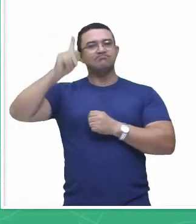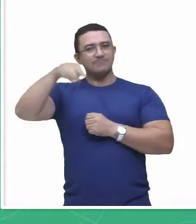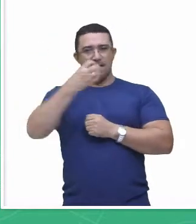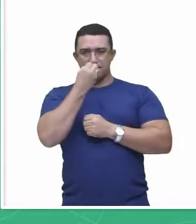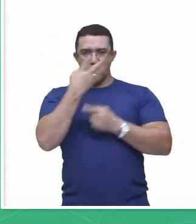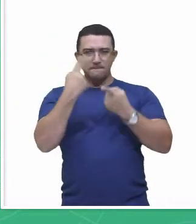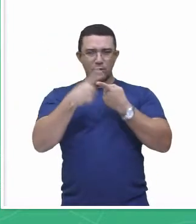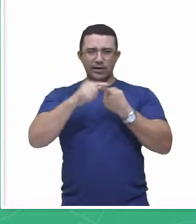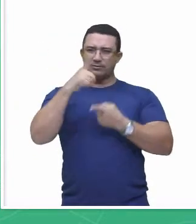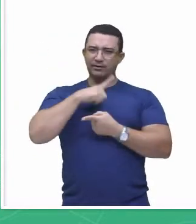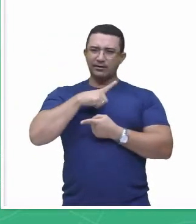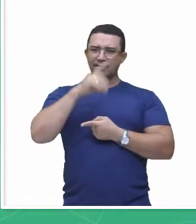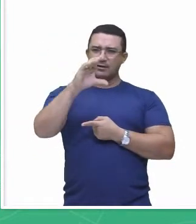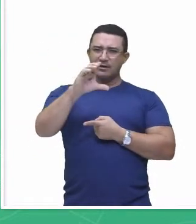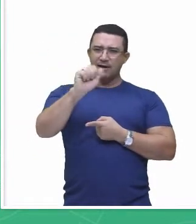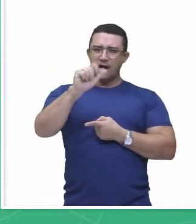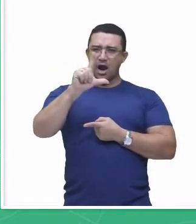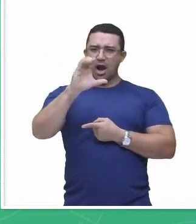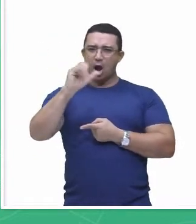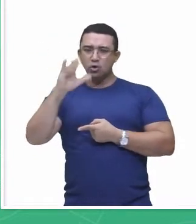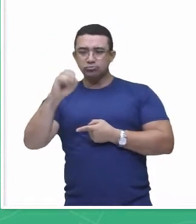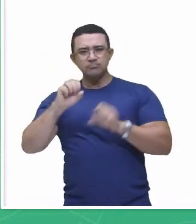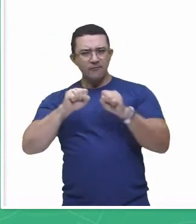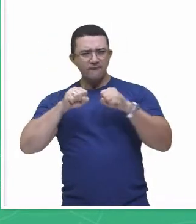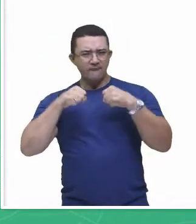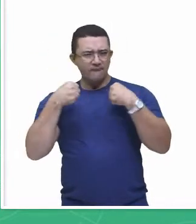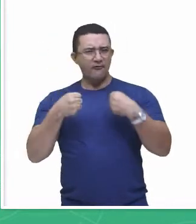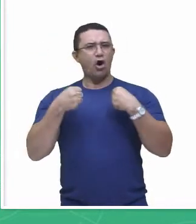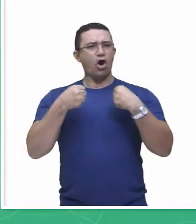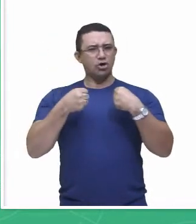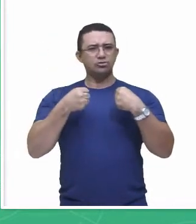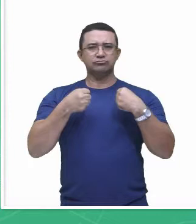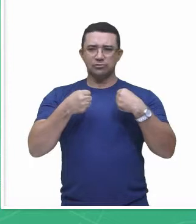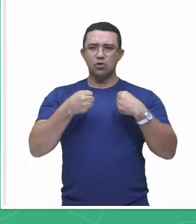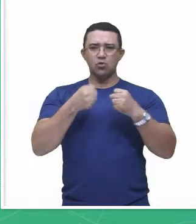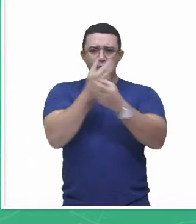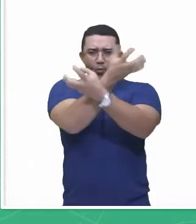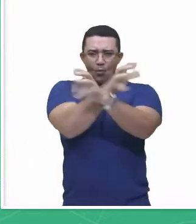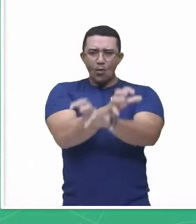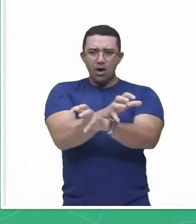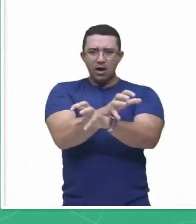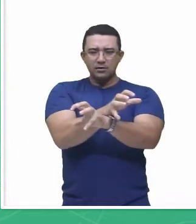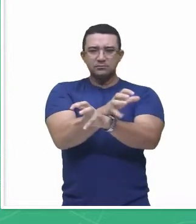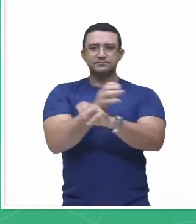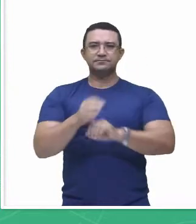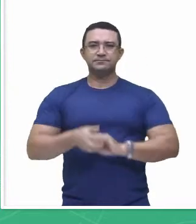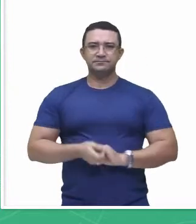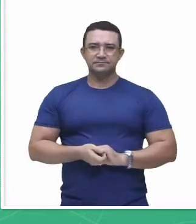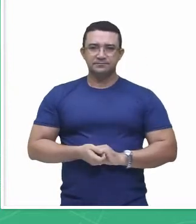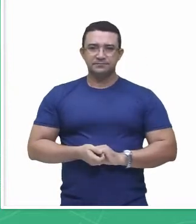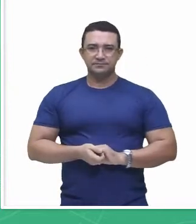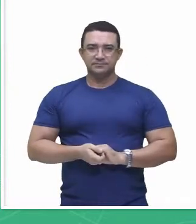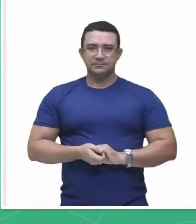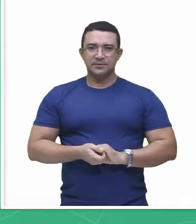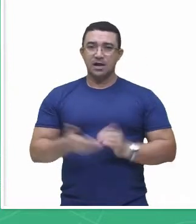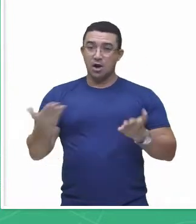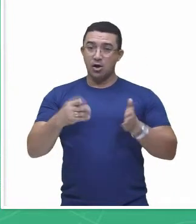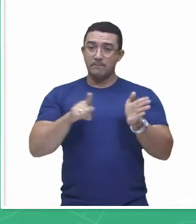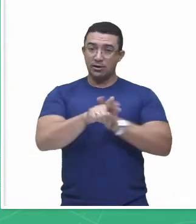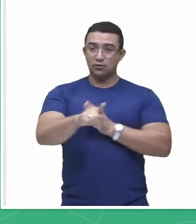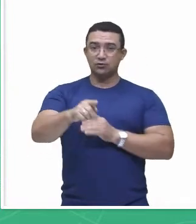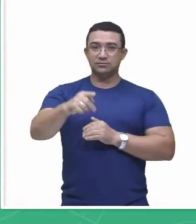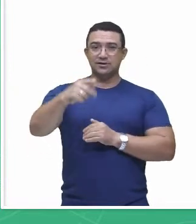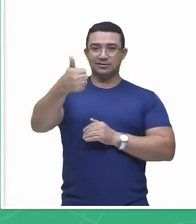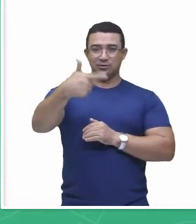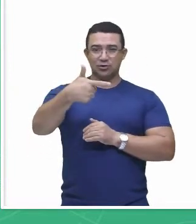cálcio, que é justamente para fortalecer e proteger os nossos ossos. Certo? Vamos prosseguir, vamos para a questão